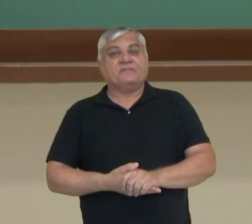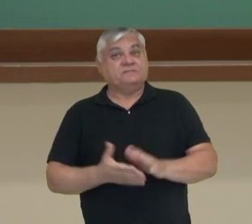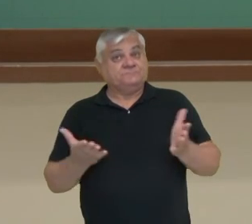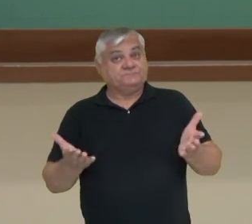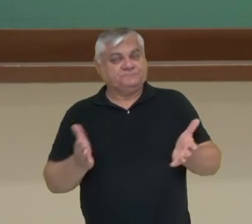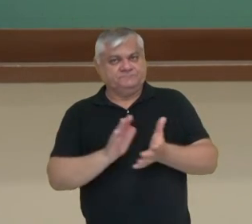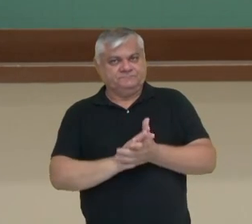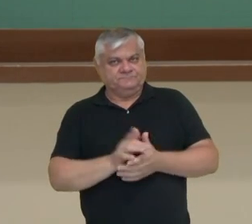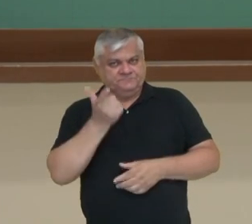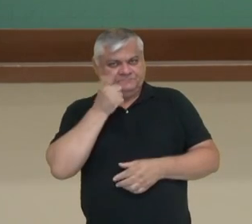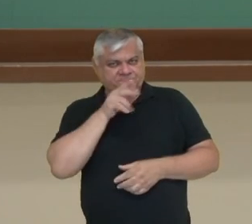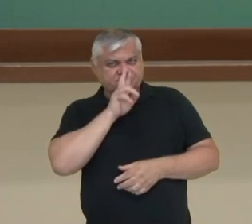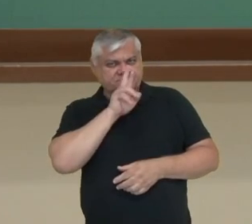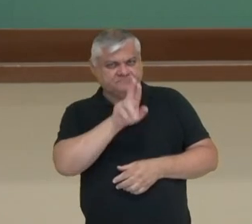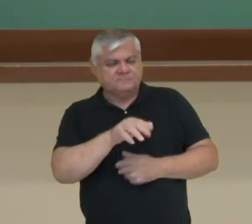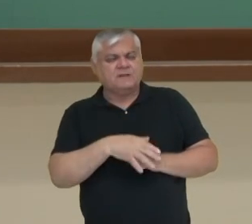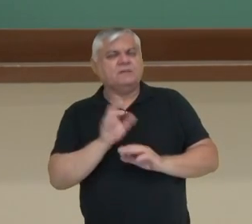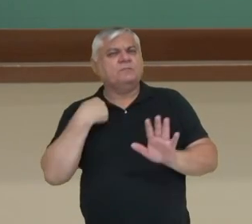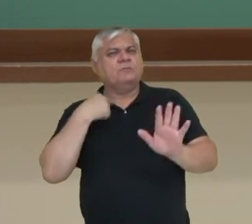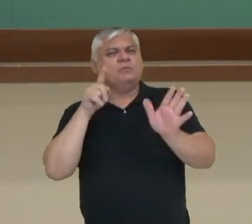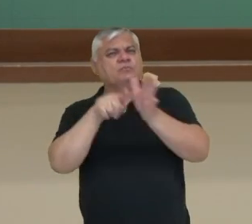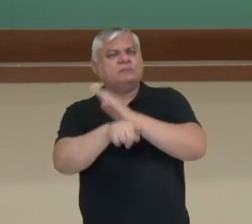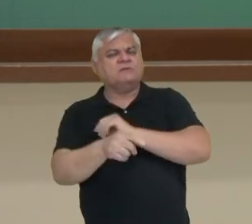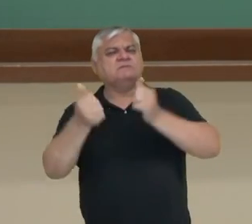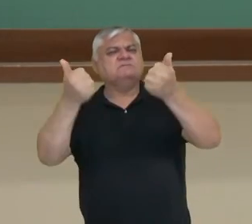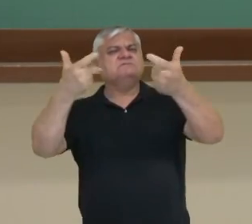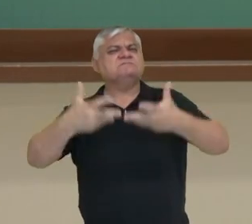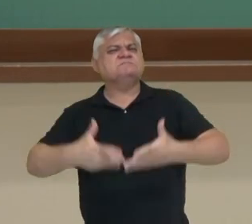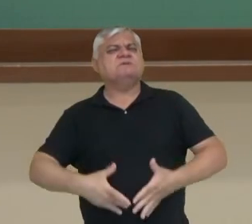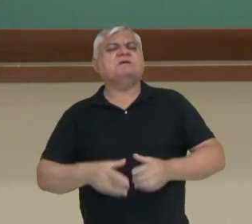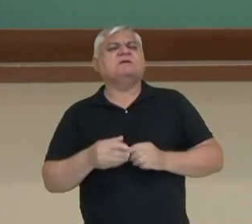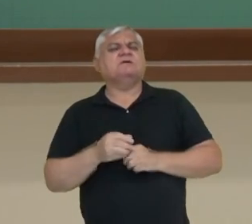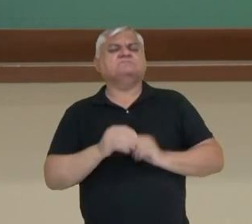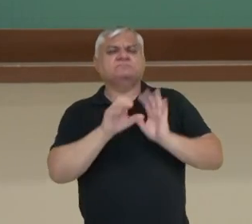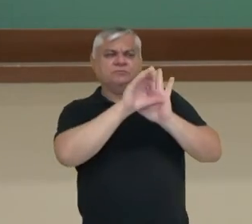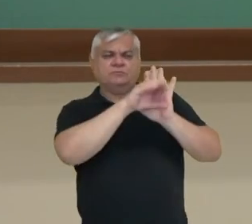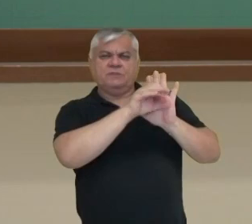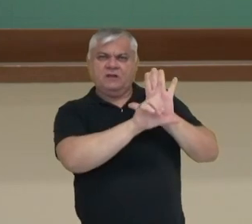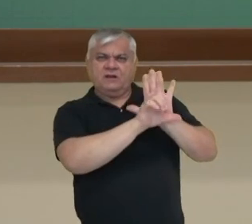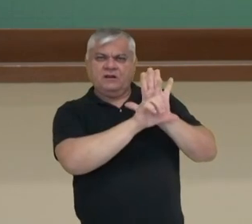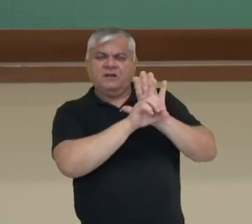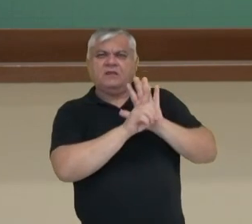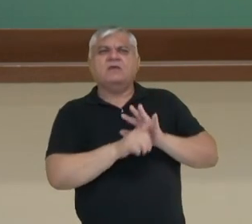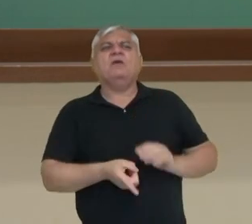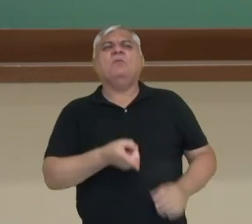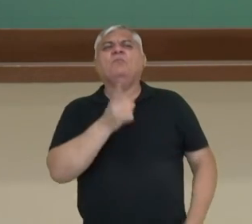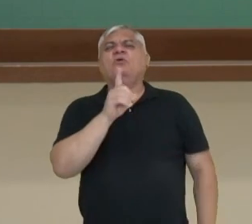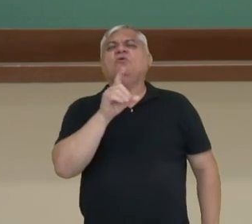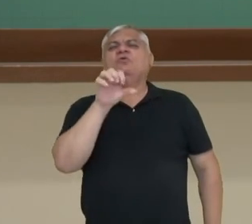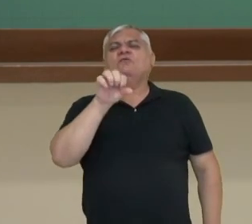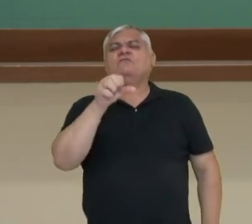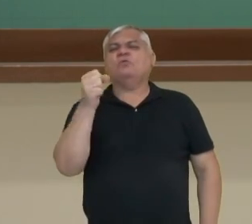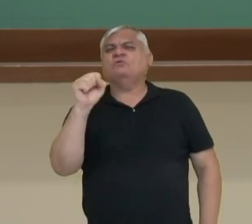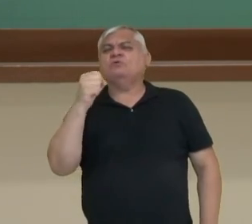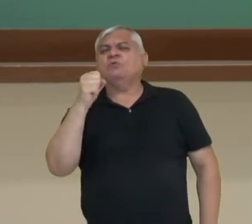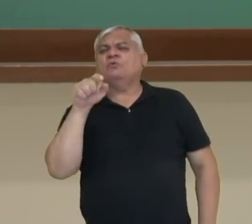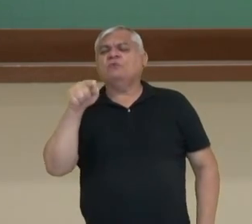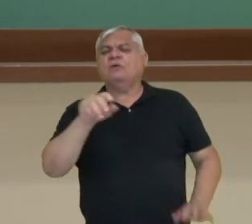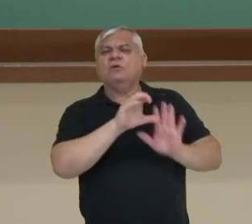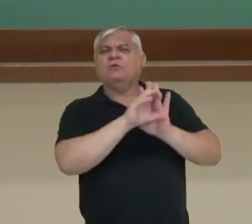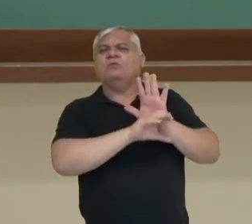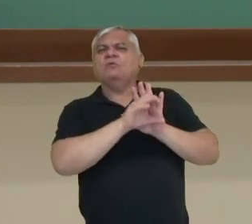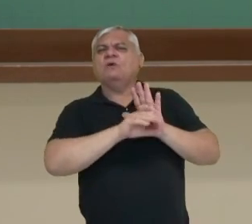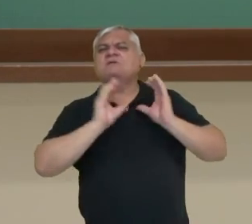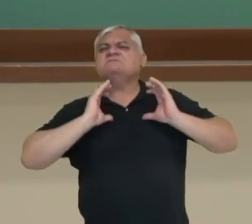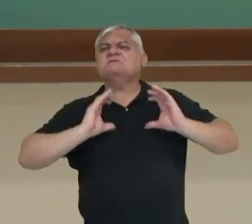Então, alunos, conseguiram responder? Eu perguntei, explique por que a Constituição de 1988 ficou conhecida como a Constituição Cidadã.